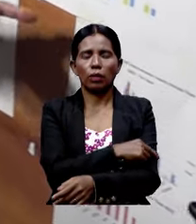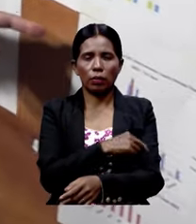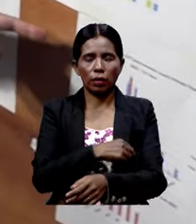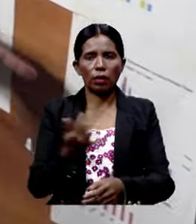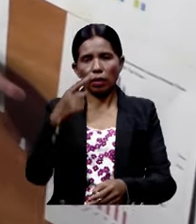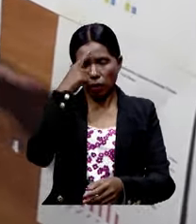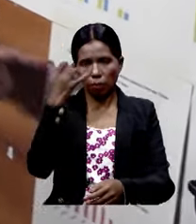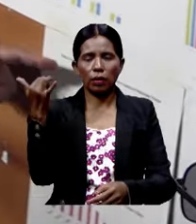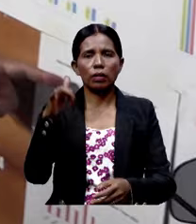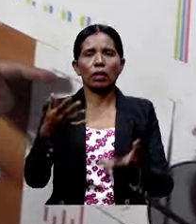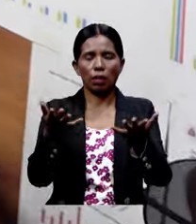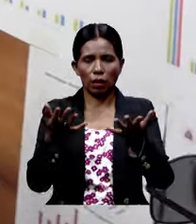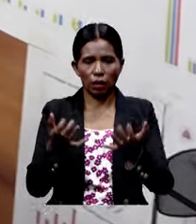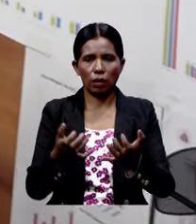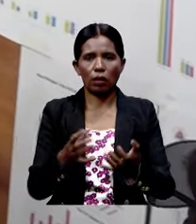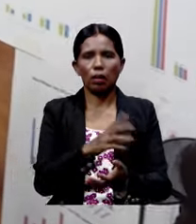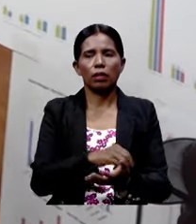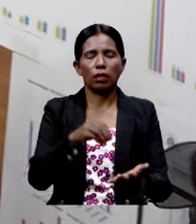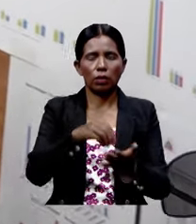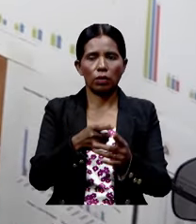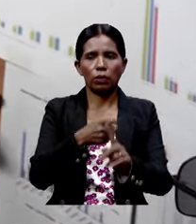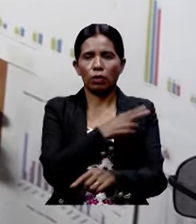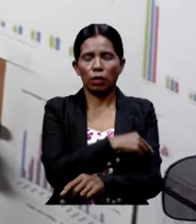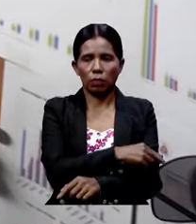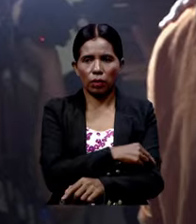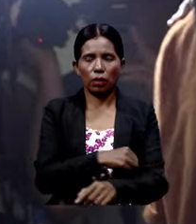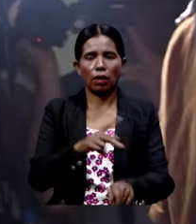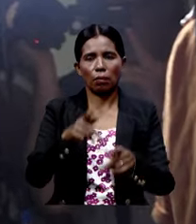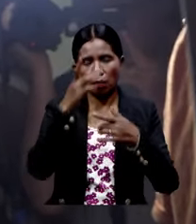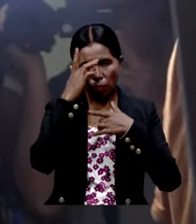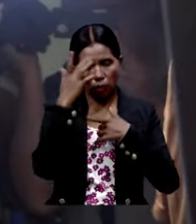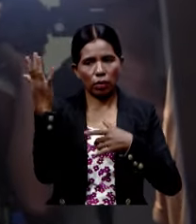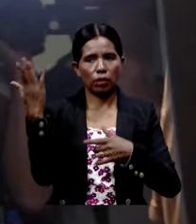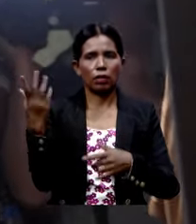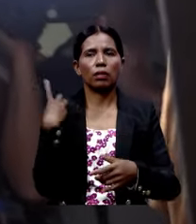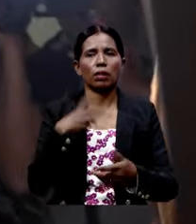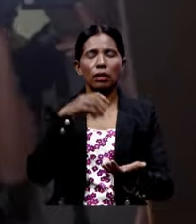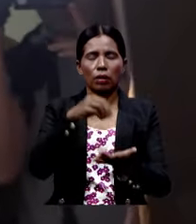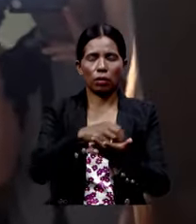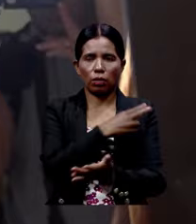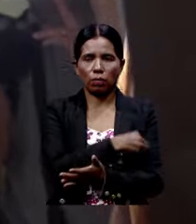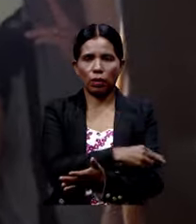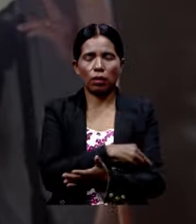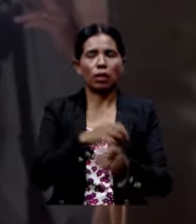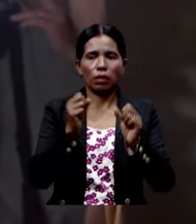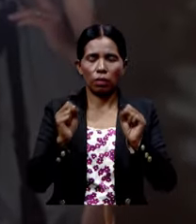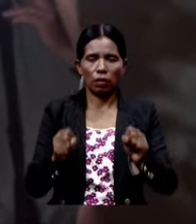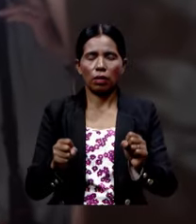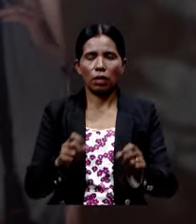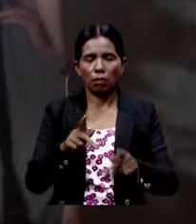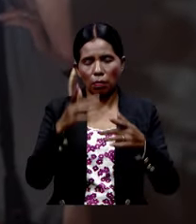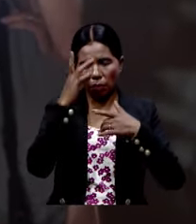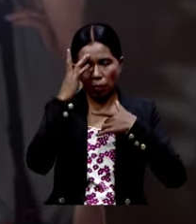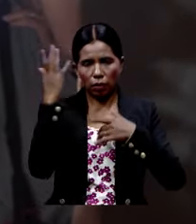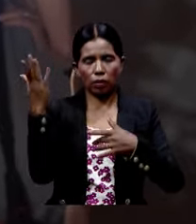sira hakara prevene li hospital tamba hospital ne ma mora sana batena jadi sira karta ulu ke hospital atu ne ne pasiente ne ma heta